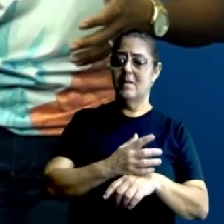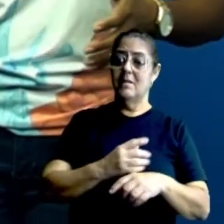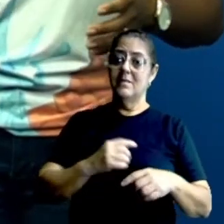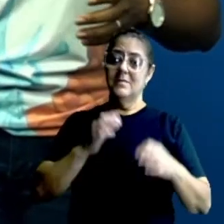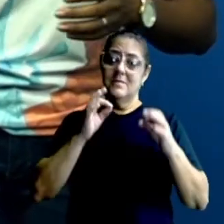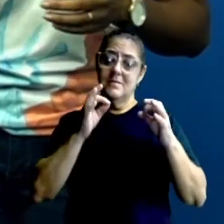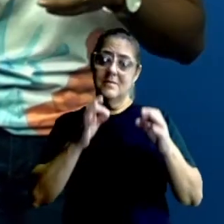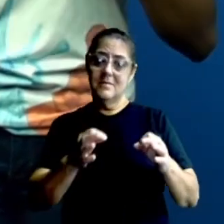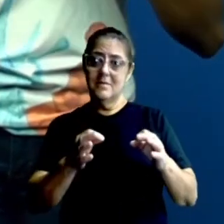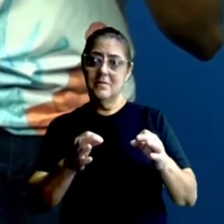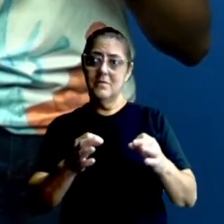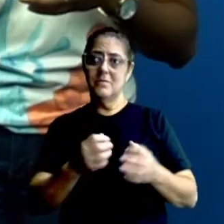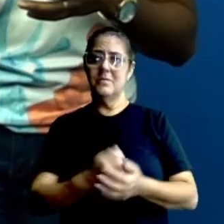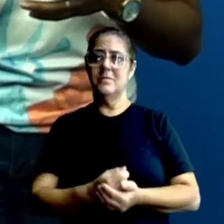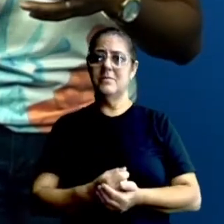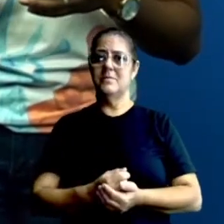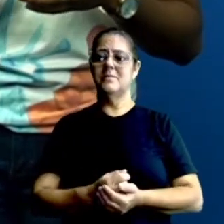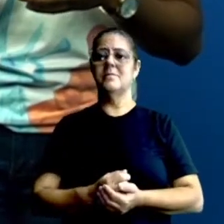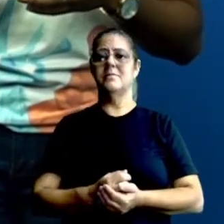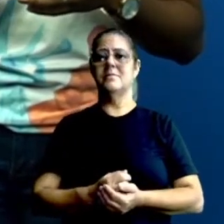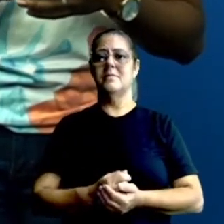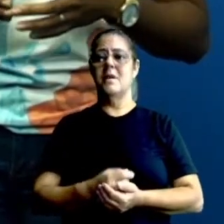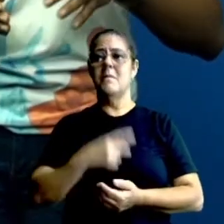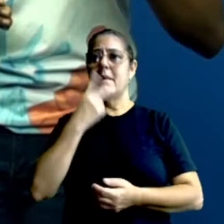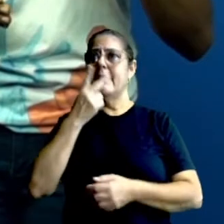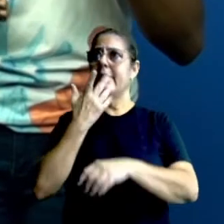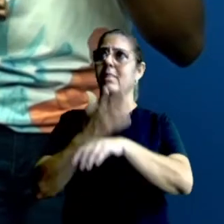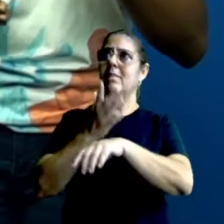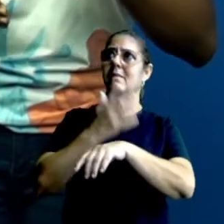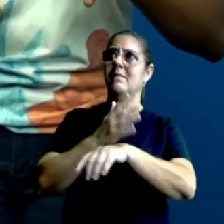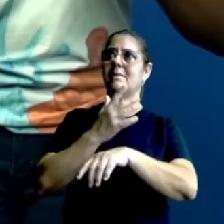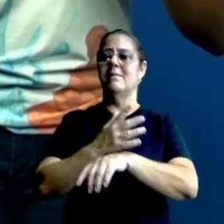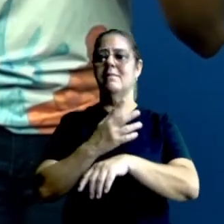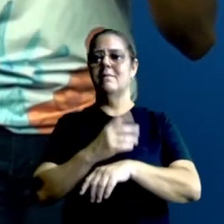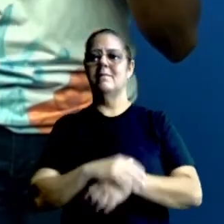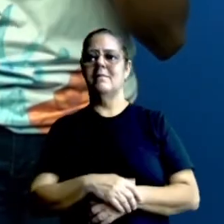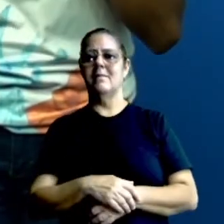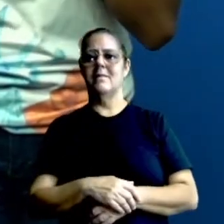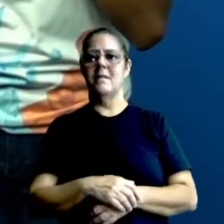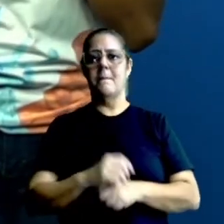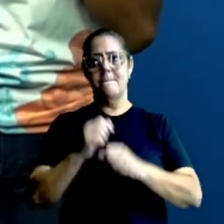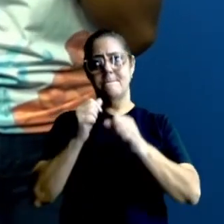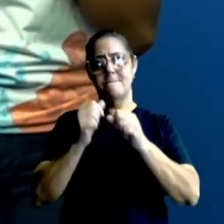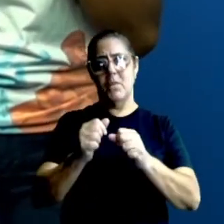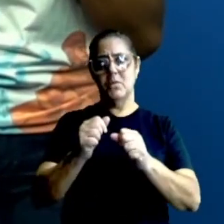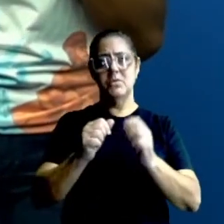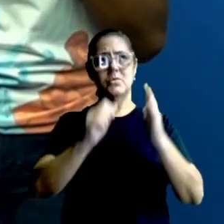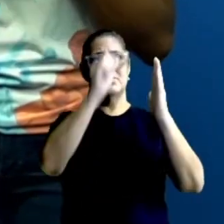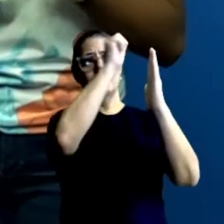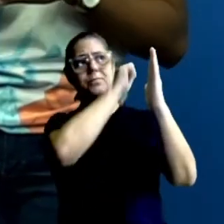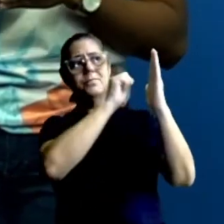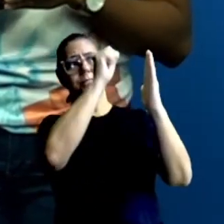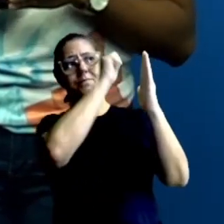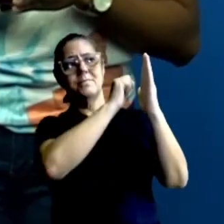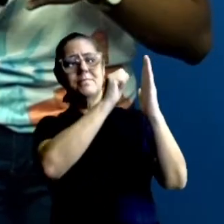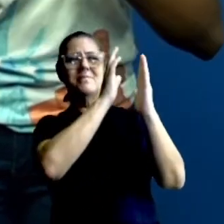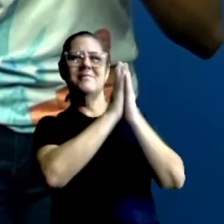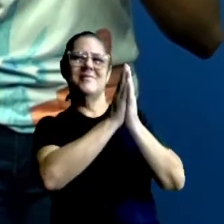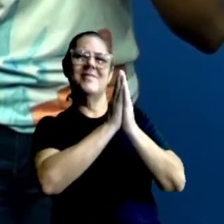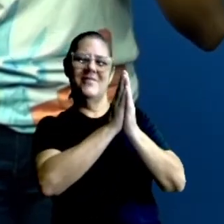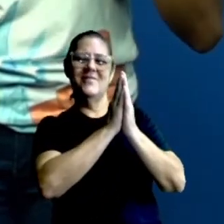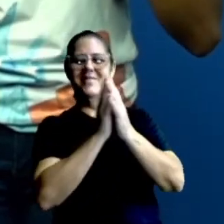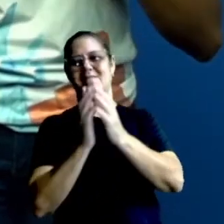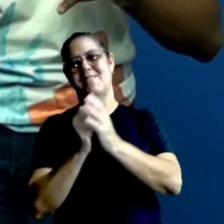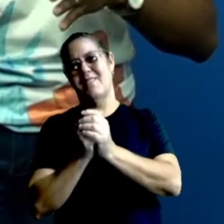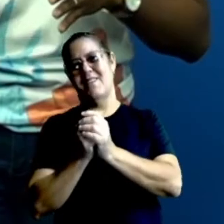e você um dia nem precisar dar Essa paradinha correcto Agora posso apagar o quadro por favor